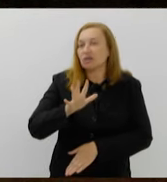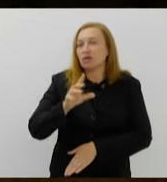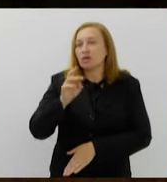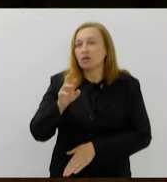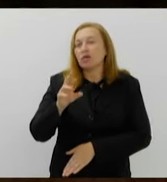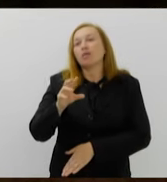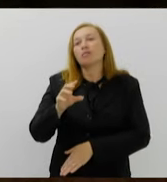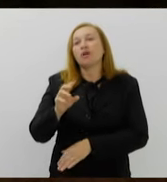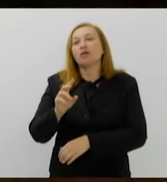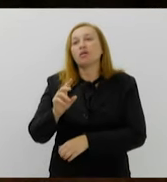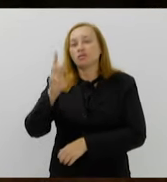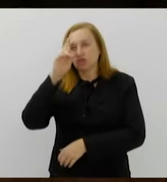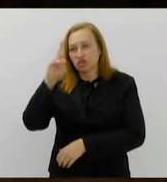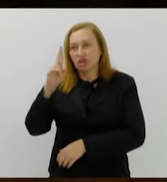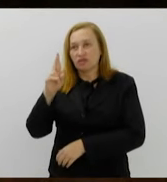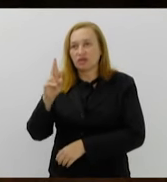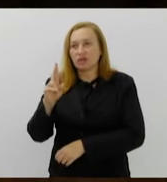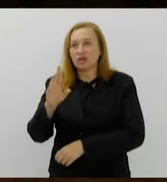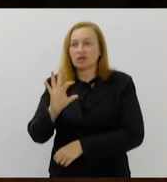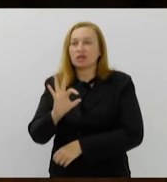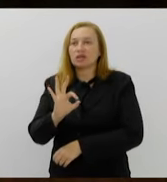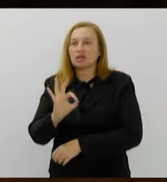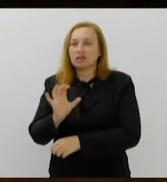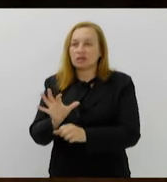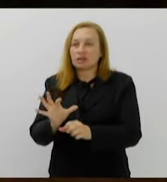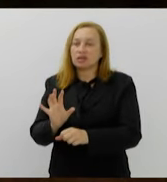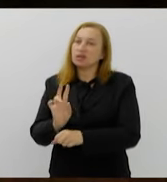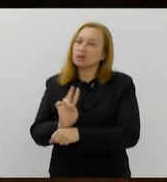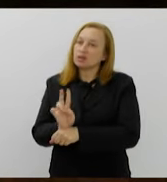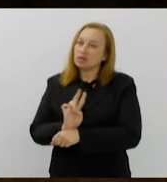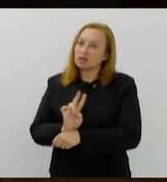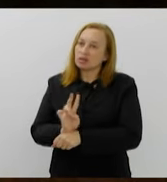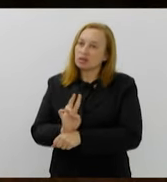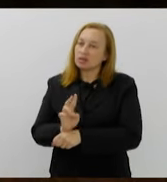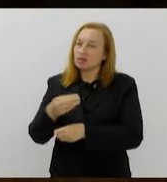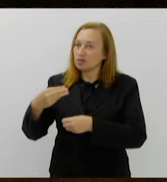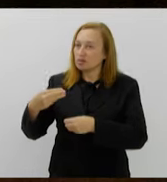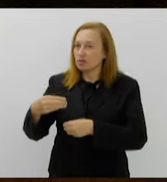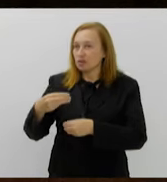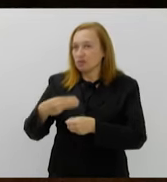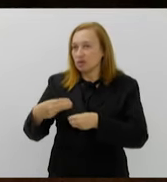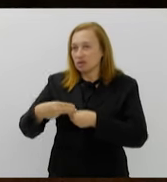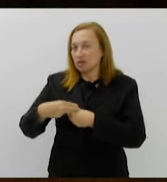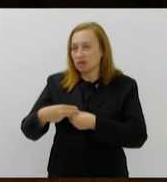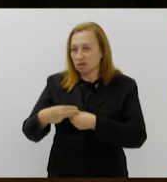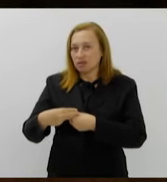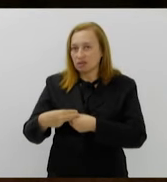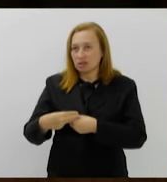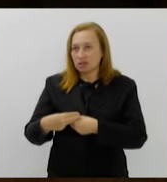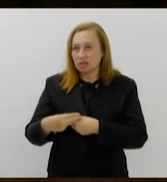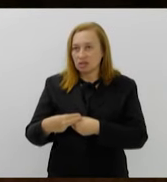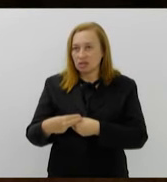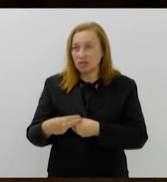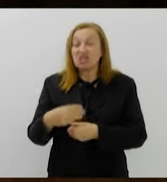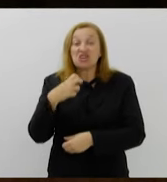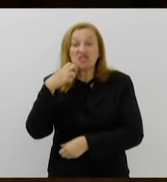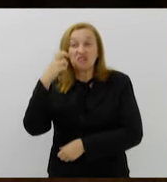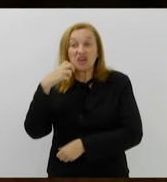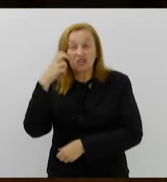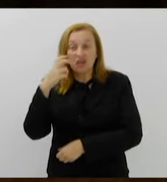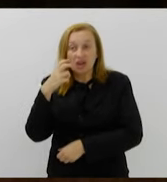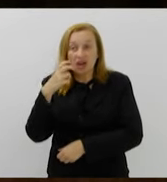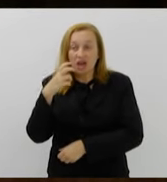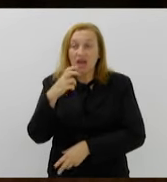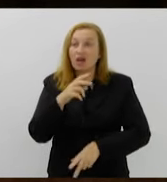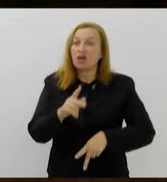da guarda municipal ter a desfaçatez de dar um tapa na cara do cidadão Carioca como